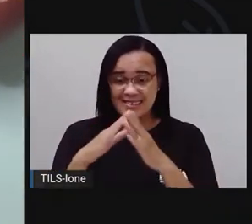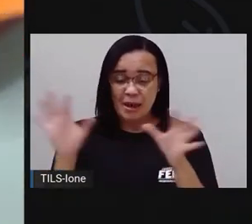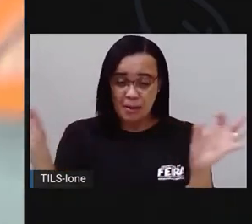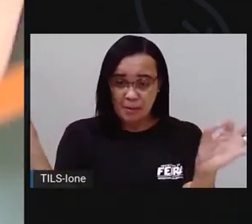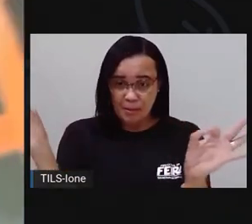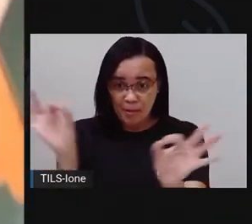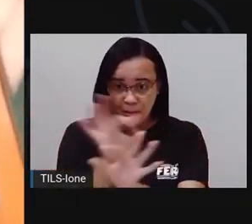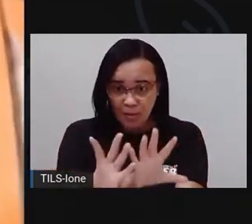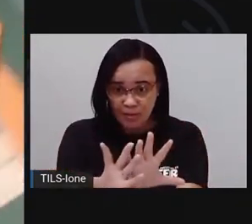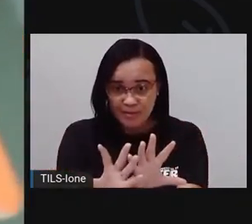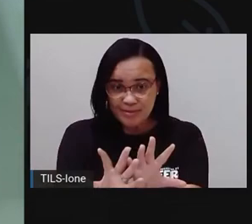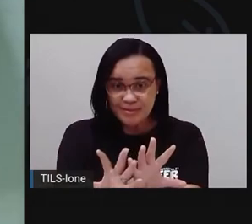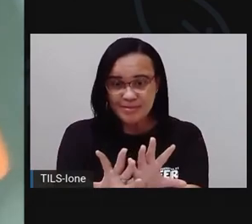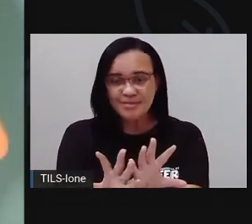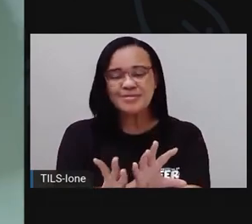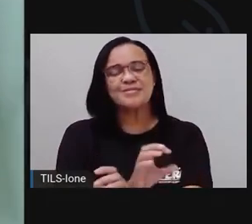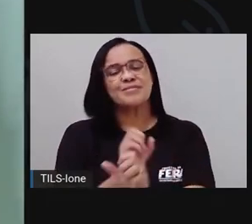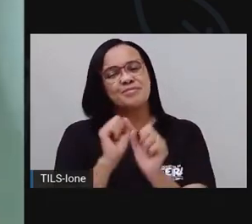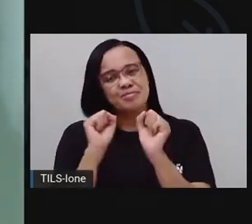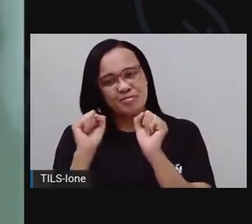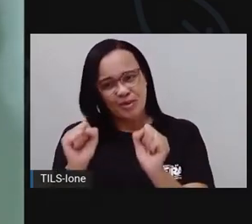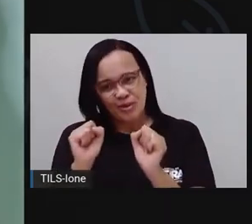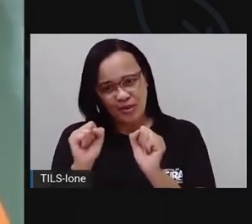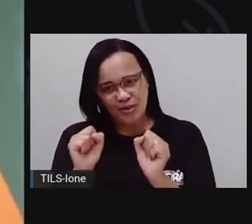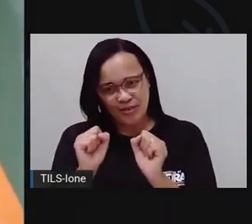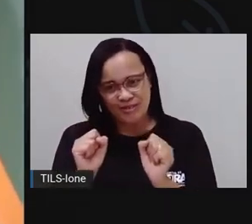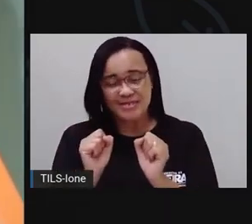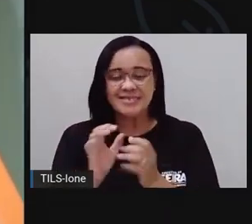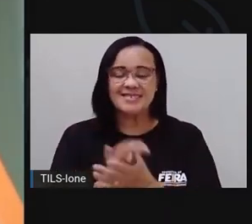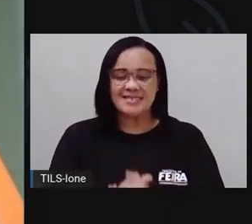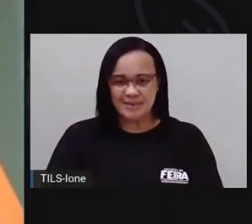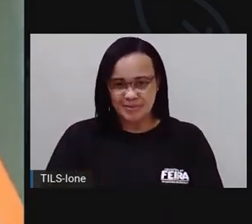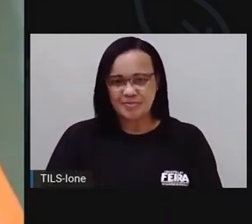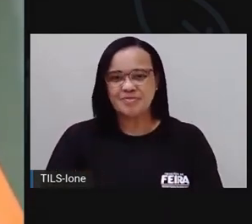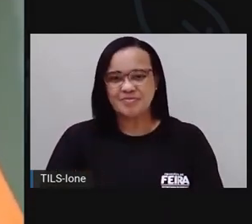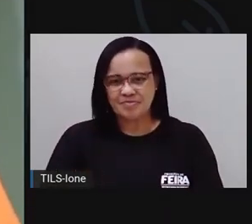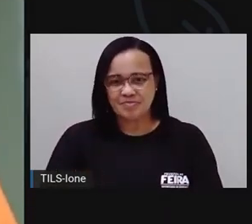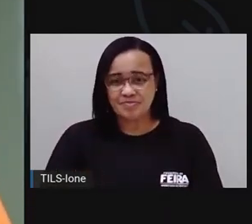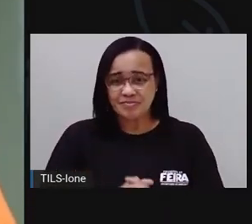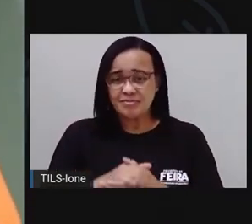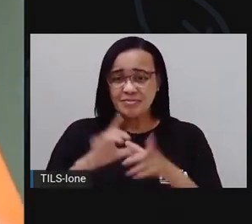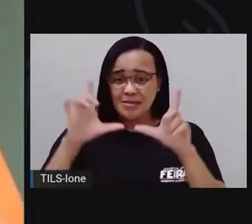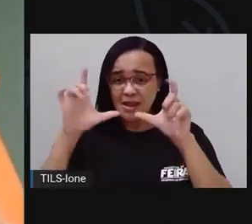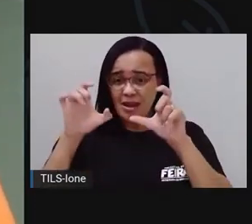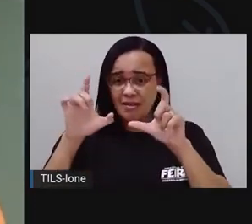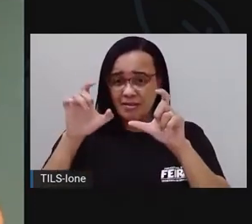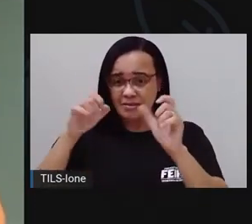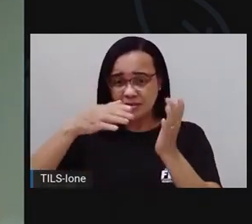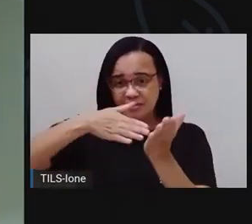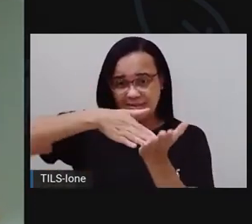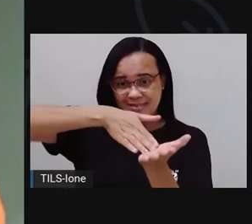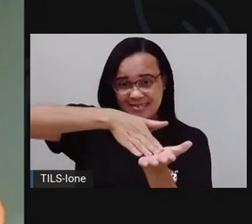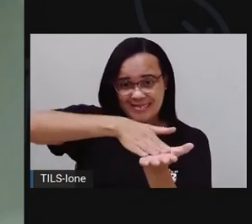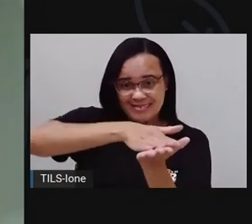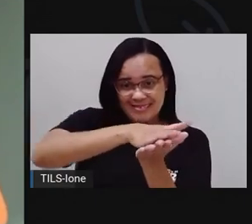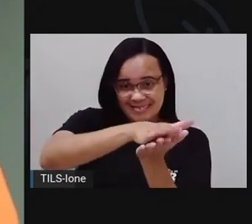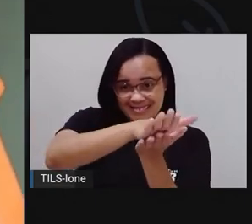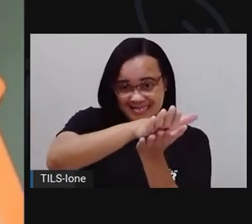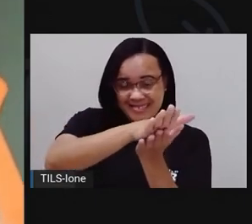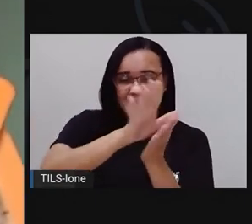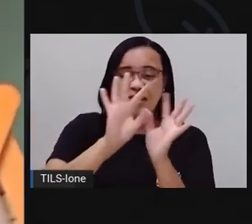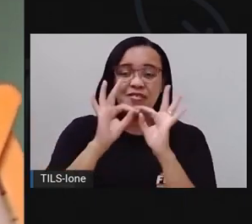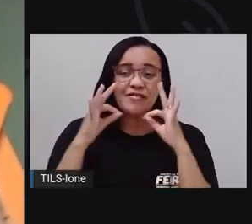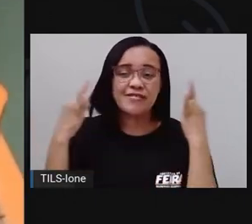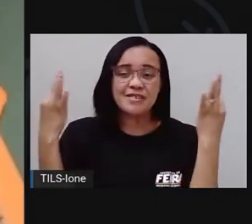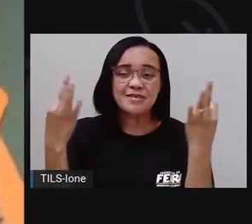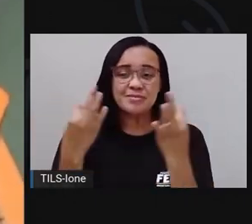pronta, é só você, depois que ela estiver sequinha, é só você vir aqui com a sua foto, ó, a foto da sua família,